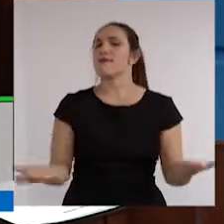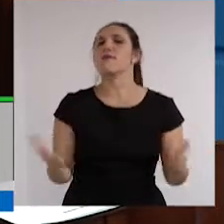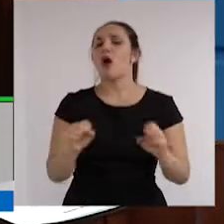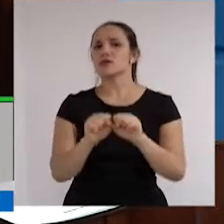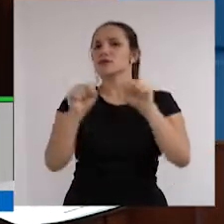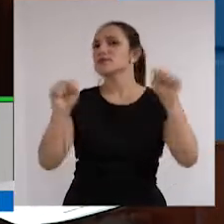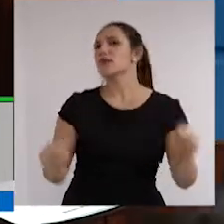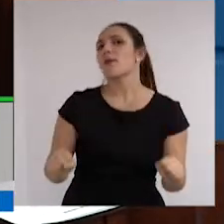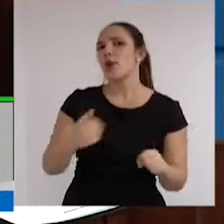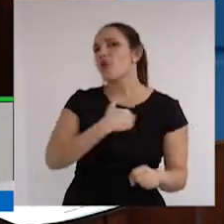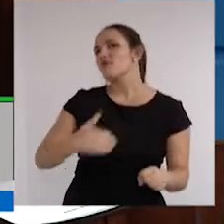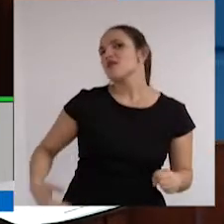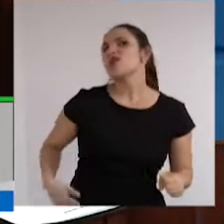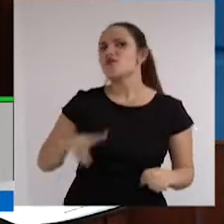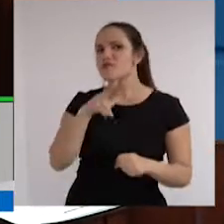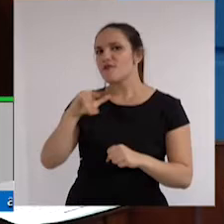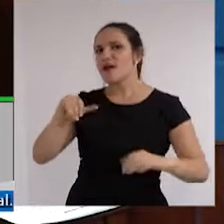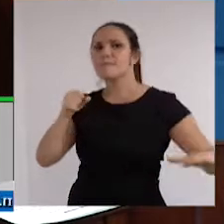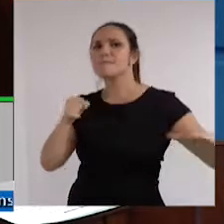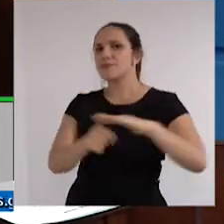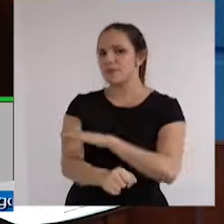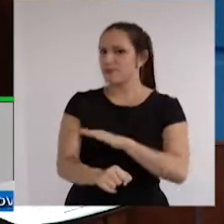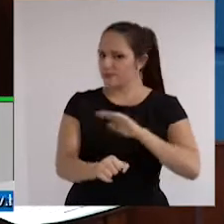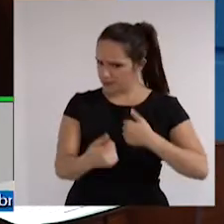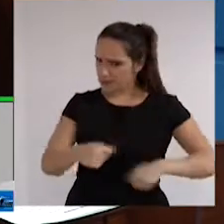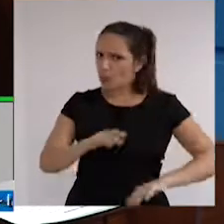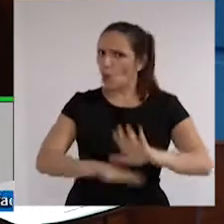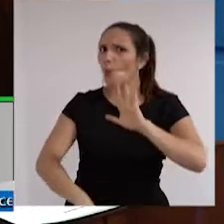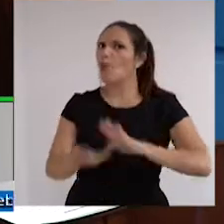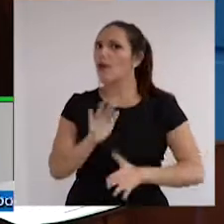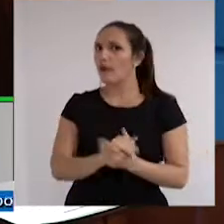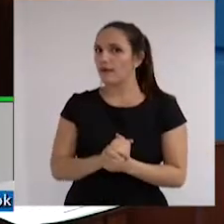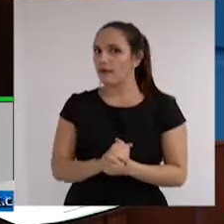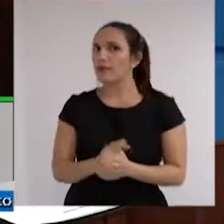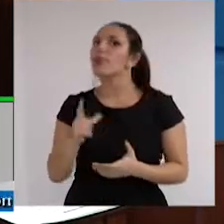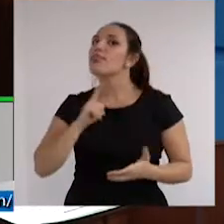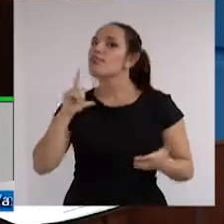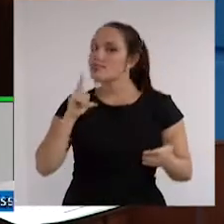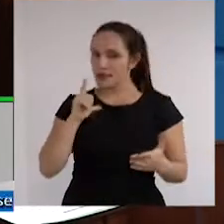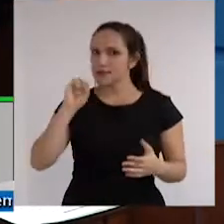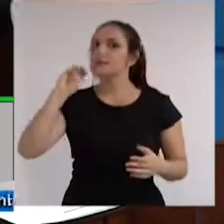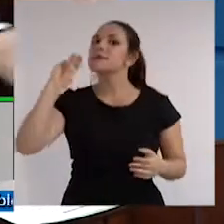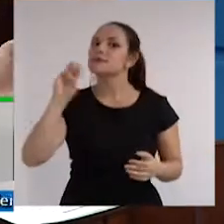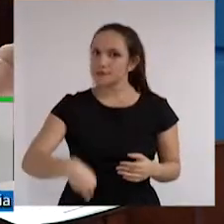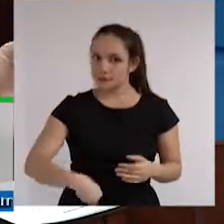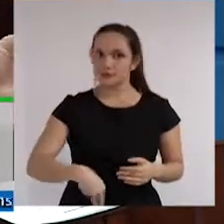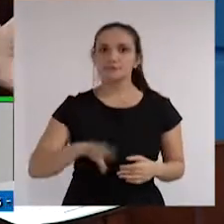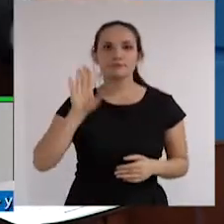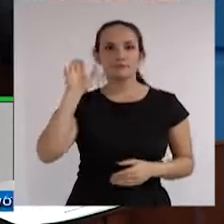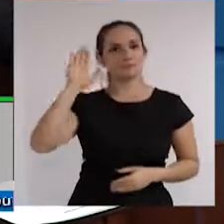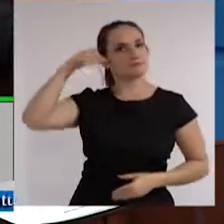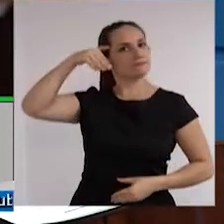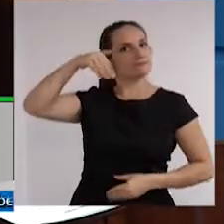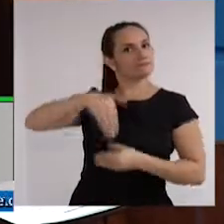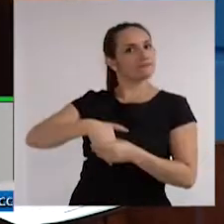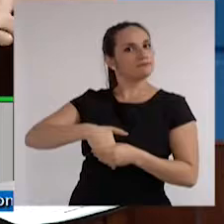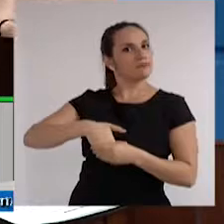nossa nação, né? Tem candidato a presidente da República também que tem uma